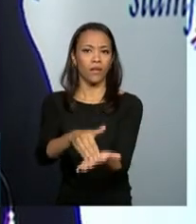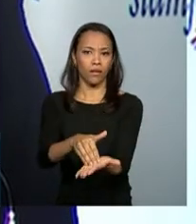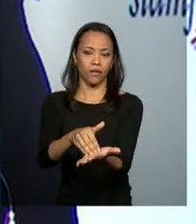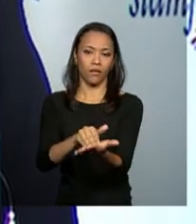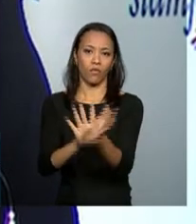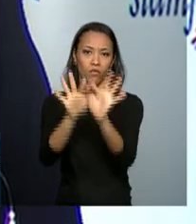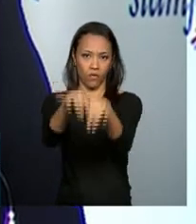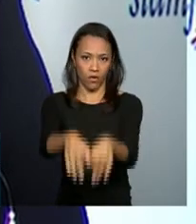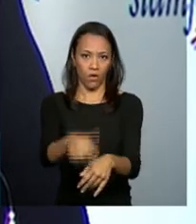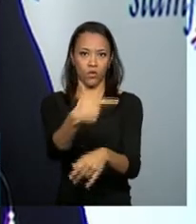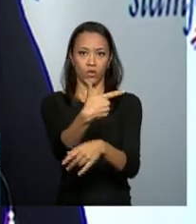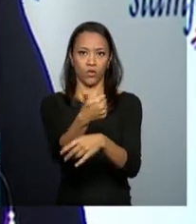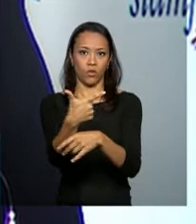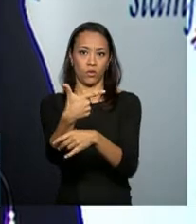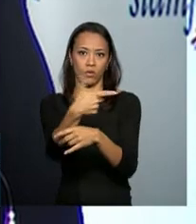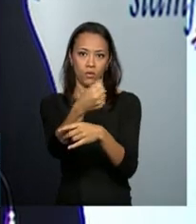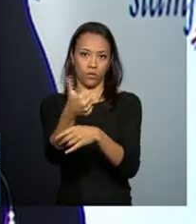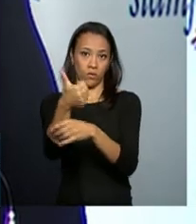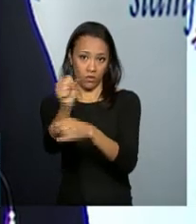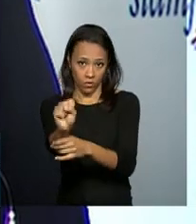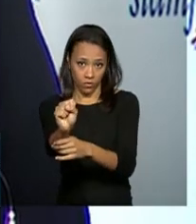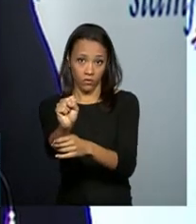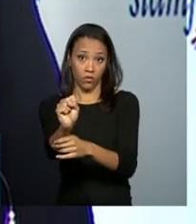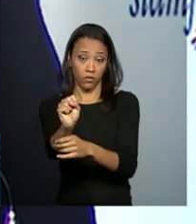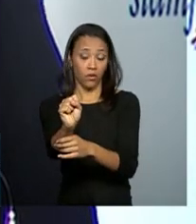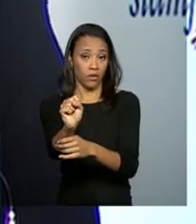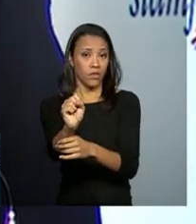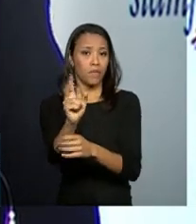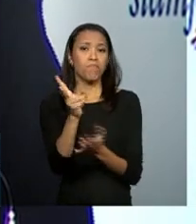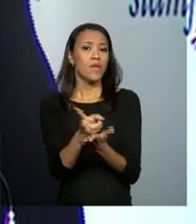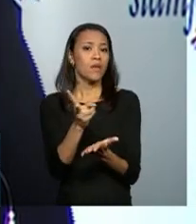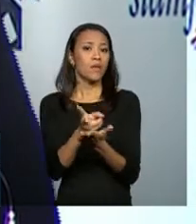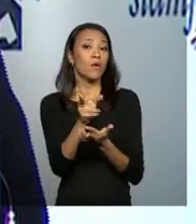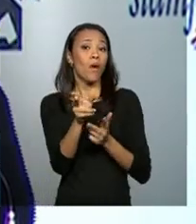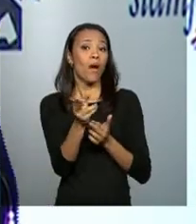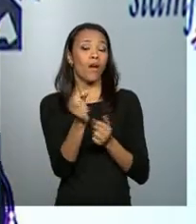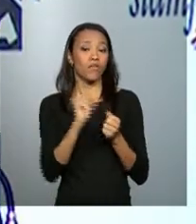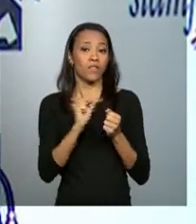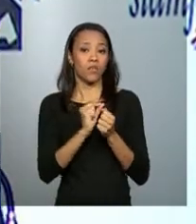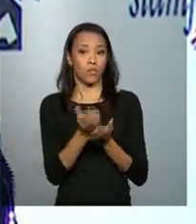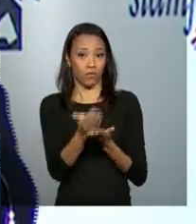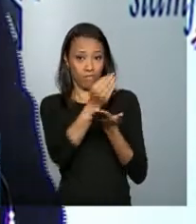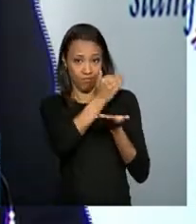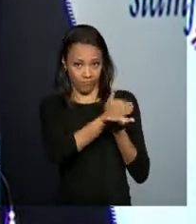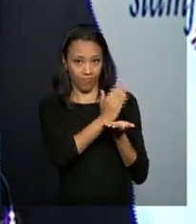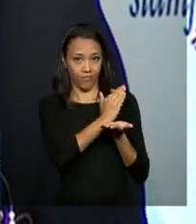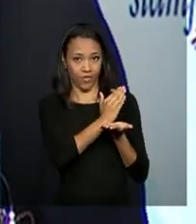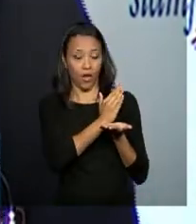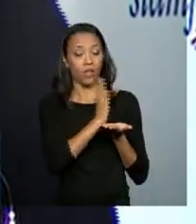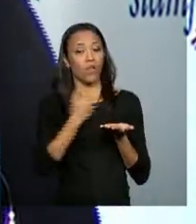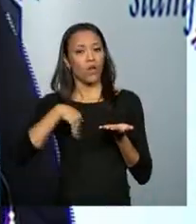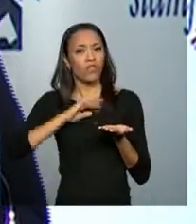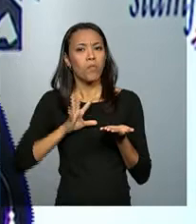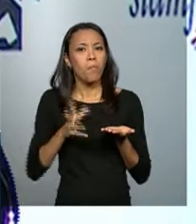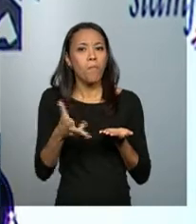2018. Como fizemos nas etapas anteriores, nós vamos aprimorar o